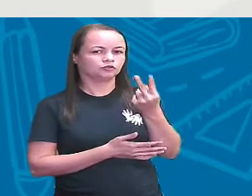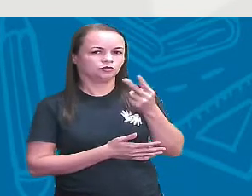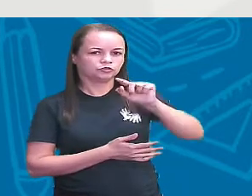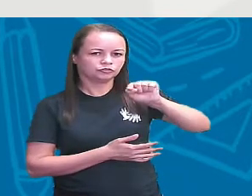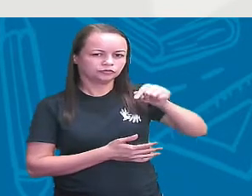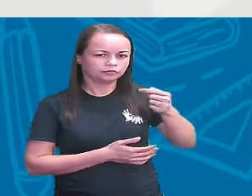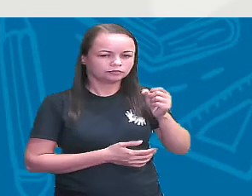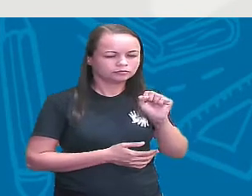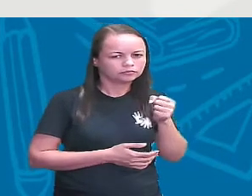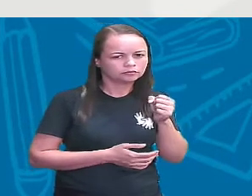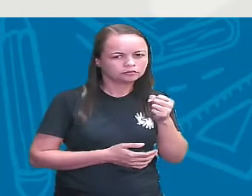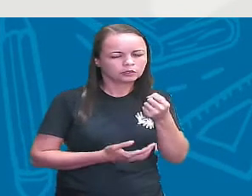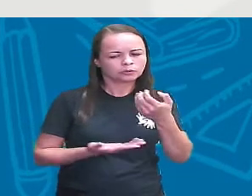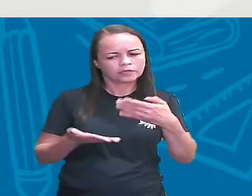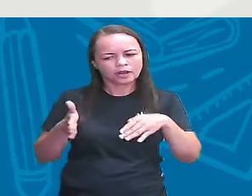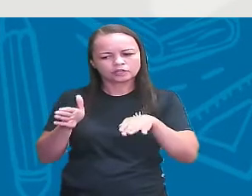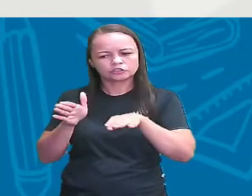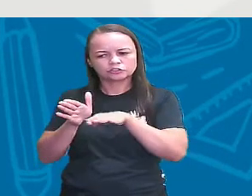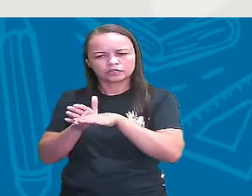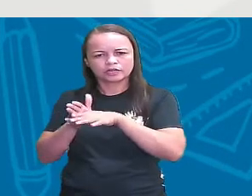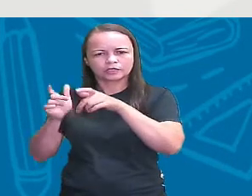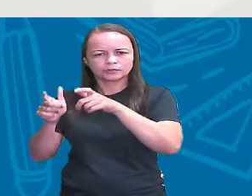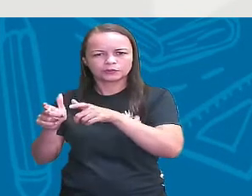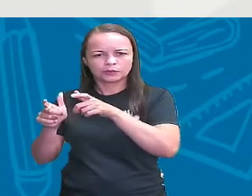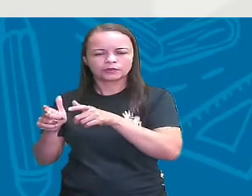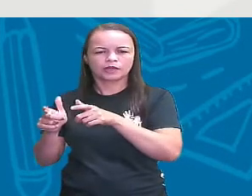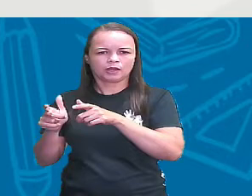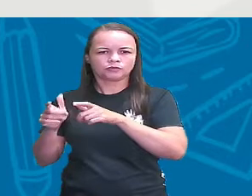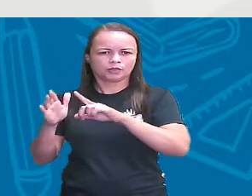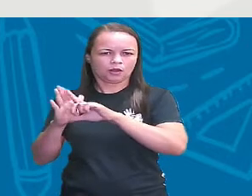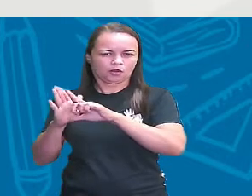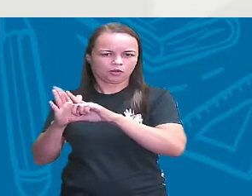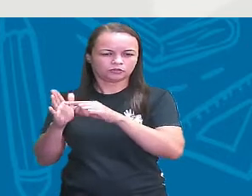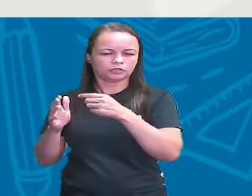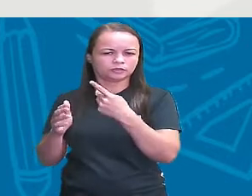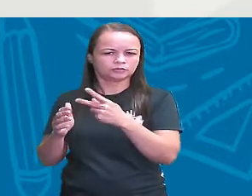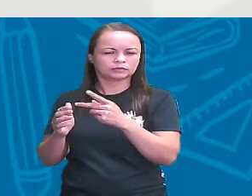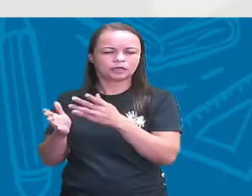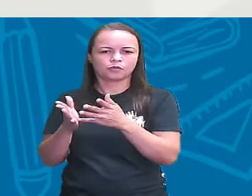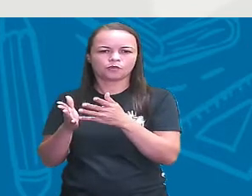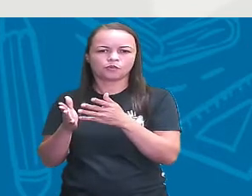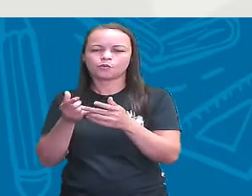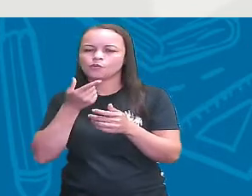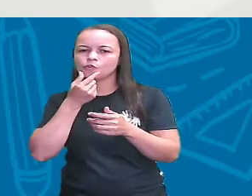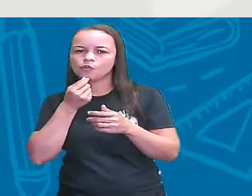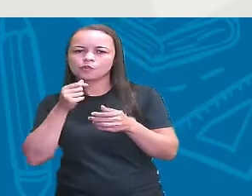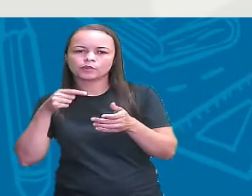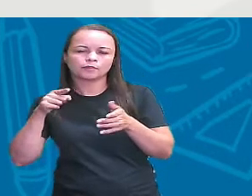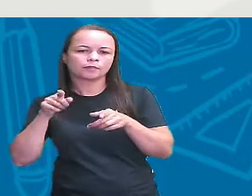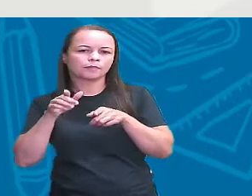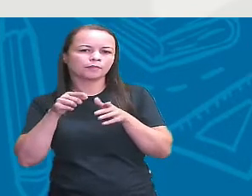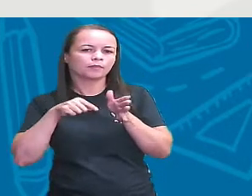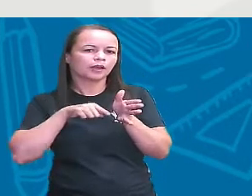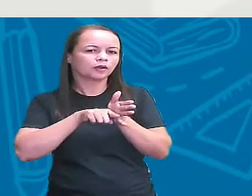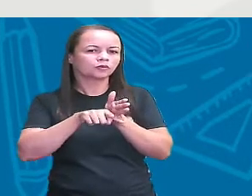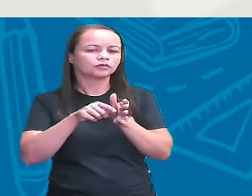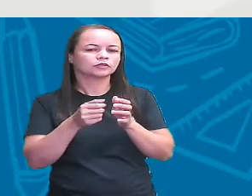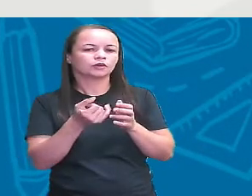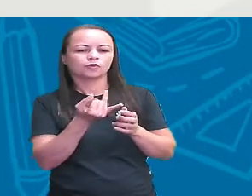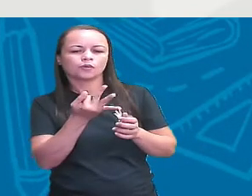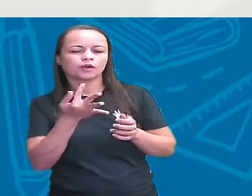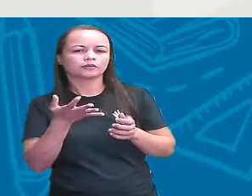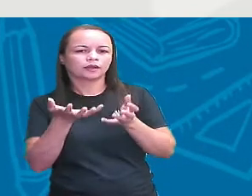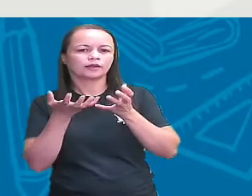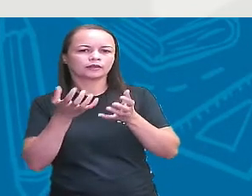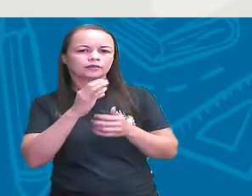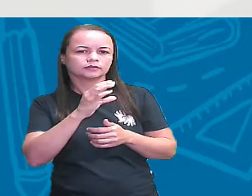Quando ela chega no armarinho, o atendente pergunta quanto ela vai querer em centímetros. E aí